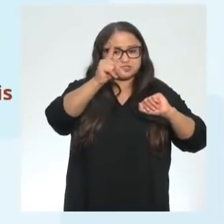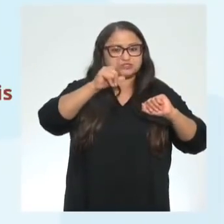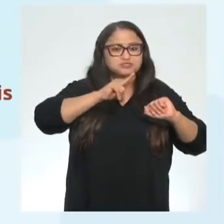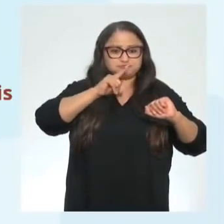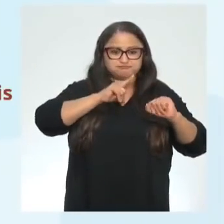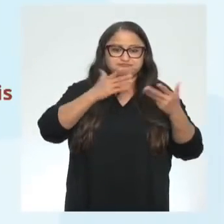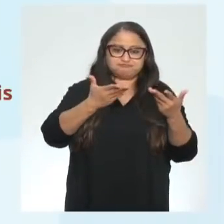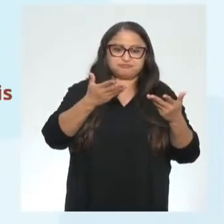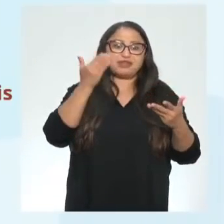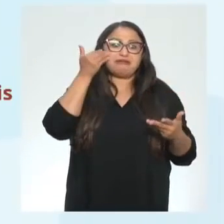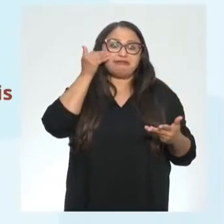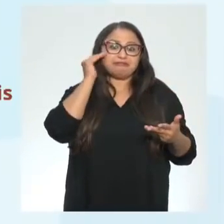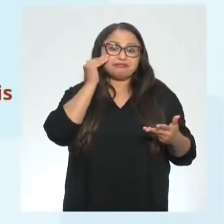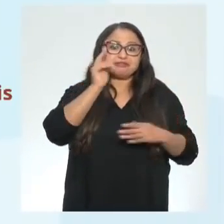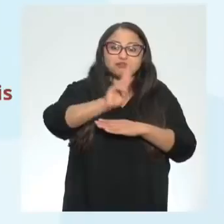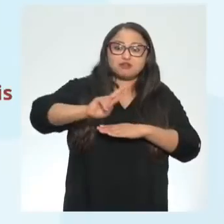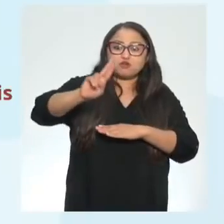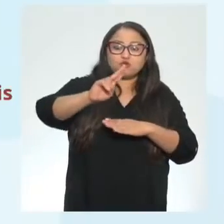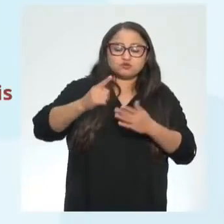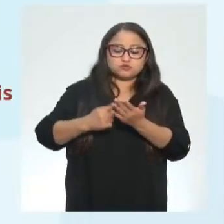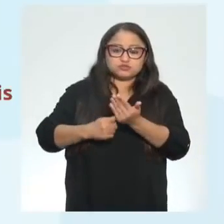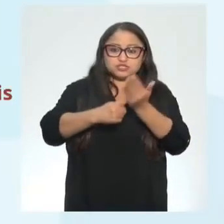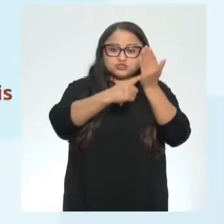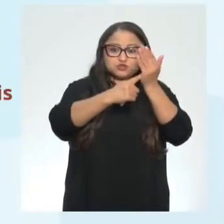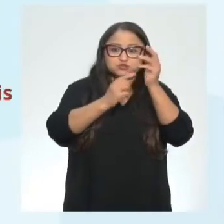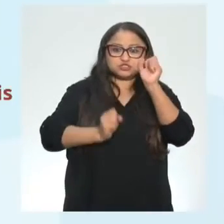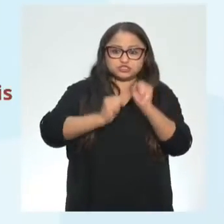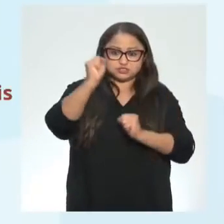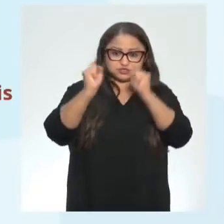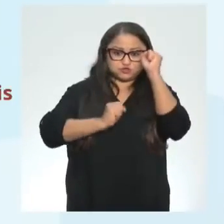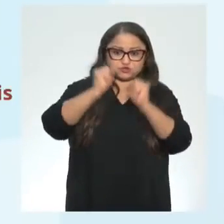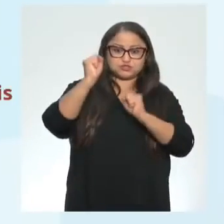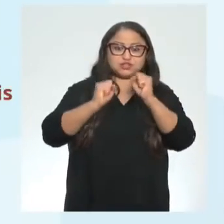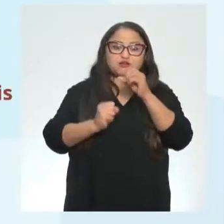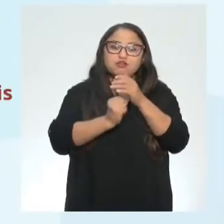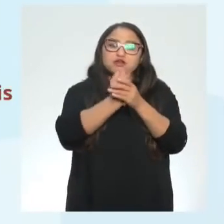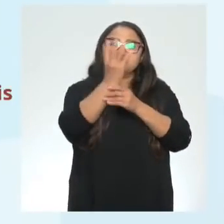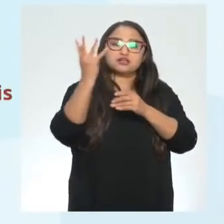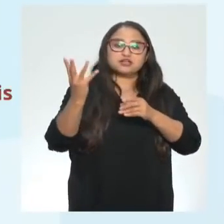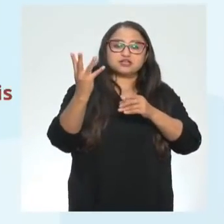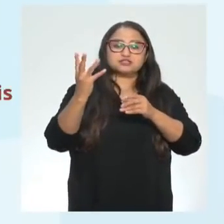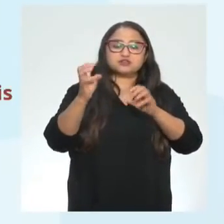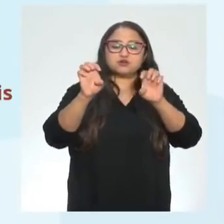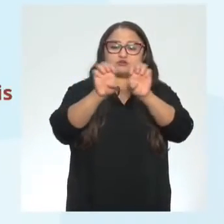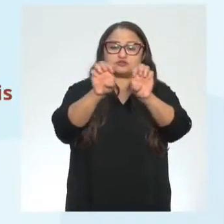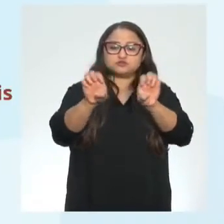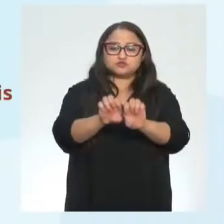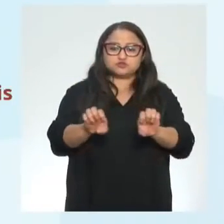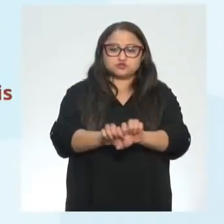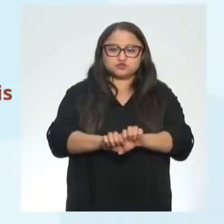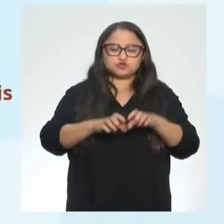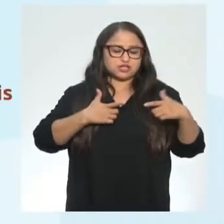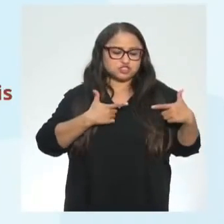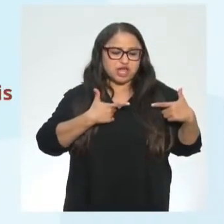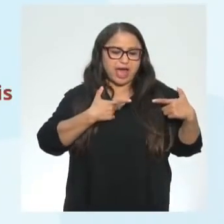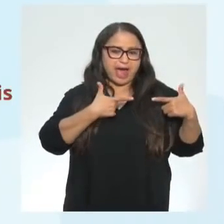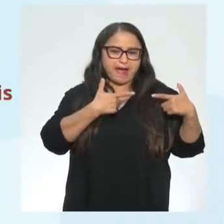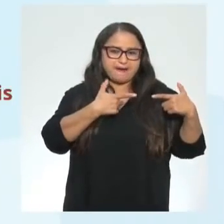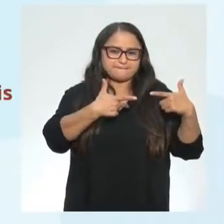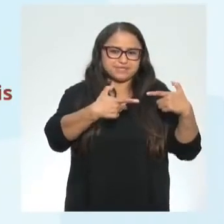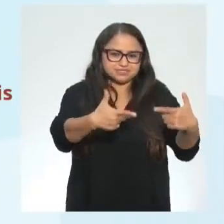e compreender o uso da tecnologia industrial na criação de uma estrutura bélica para